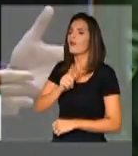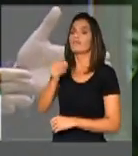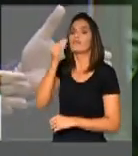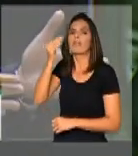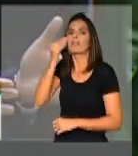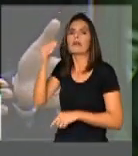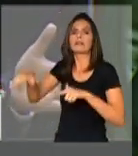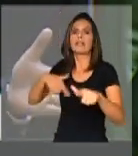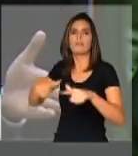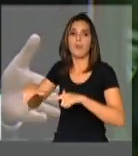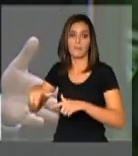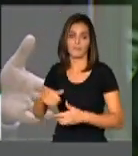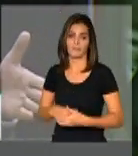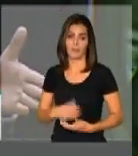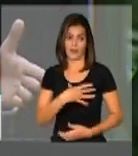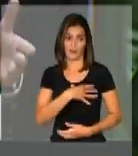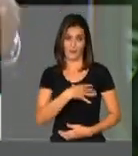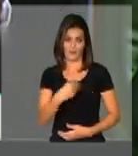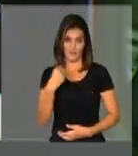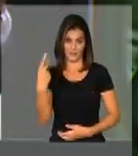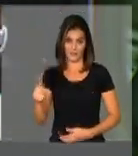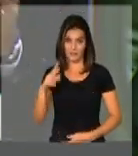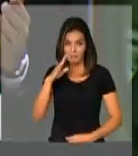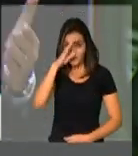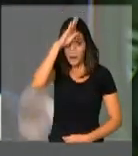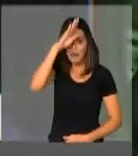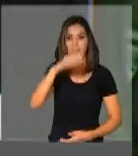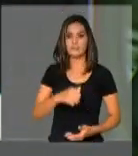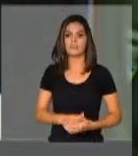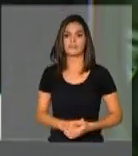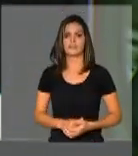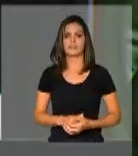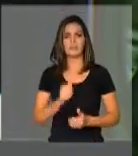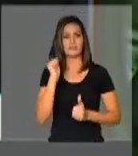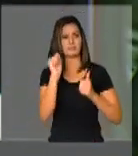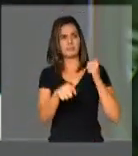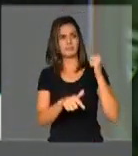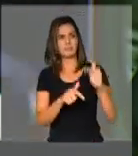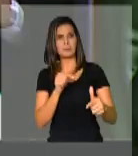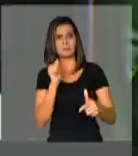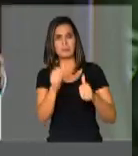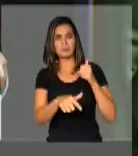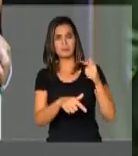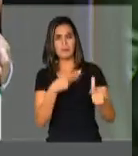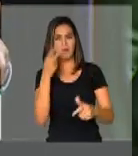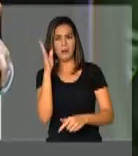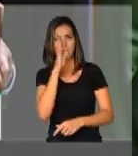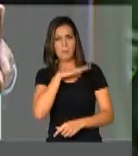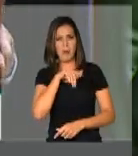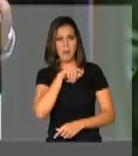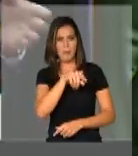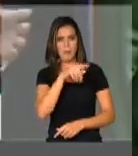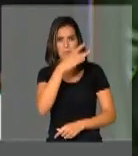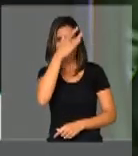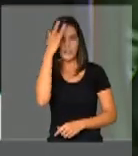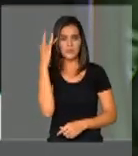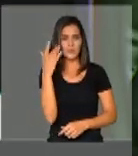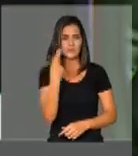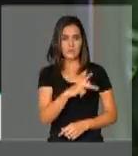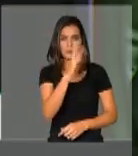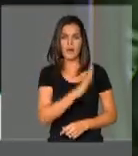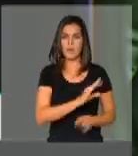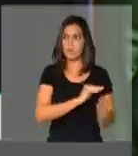E o filho do presidente da República os detratou publicamente. O próprio presidente da República